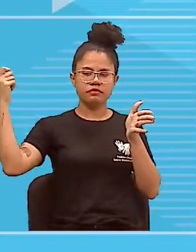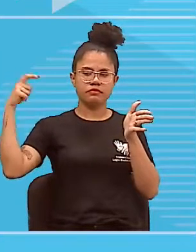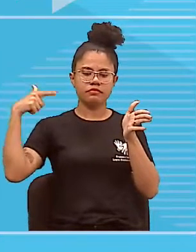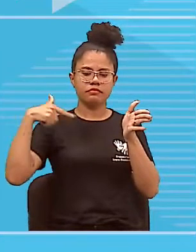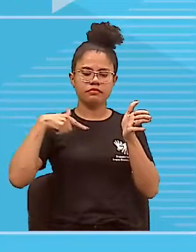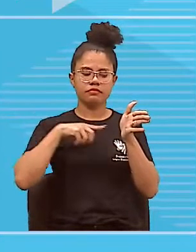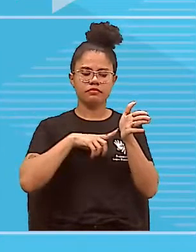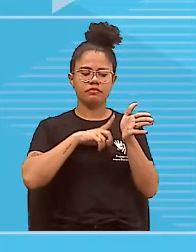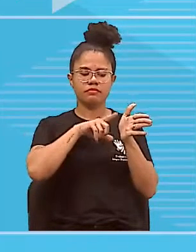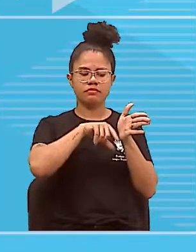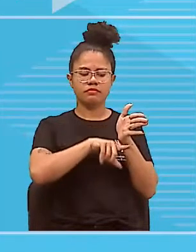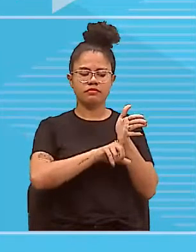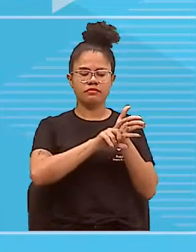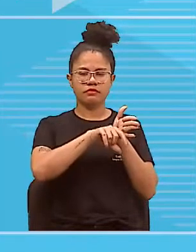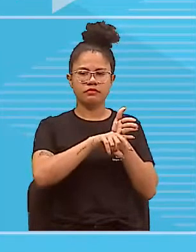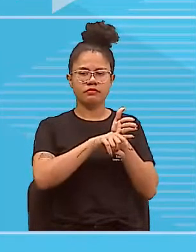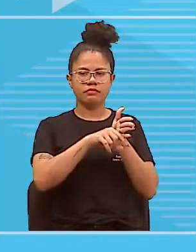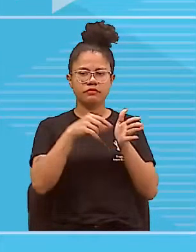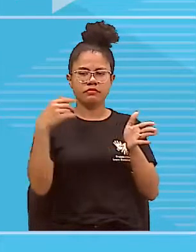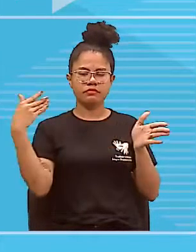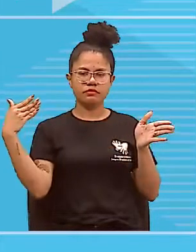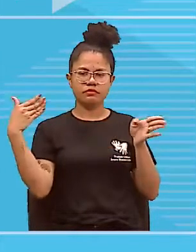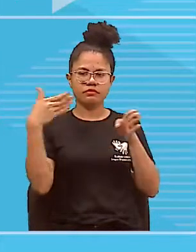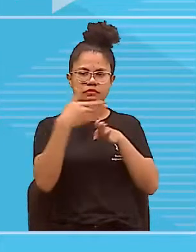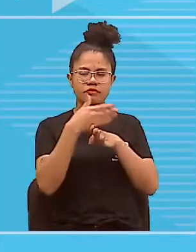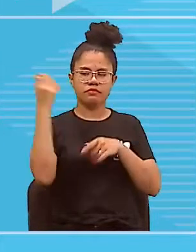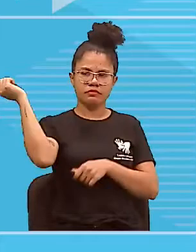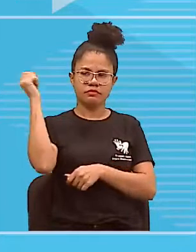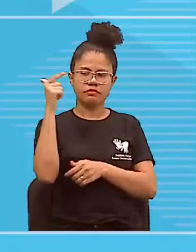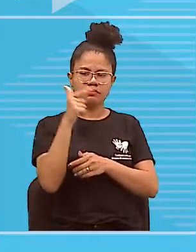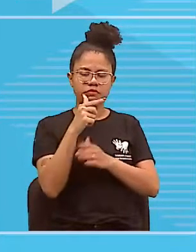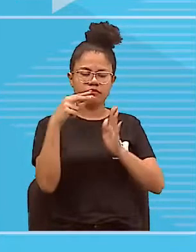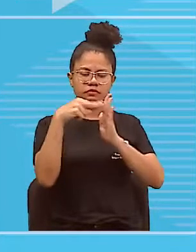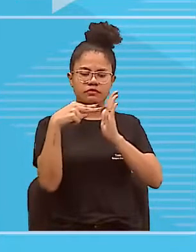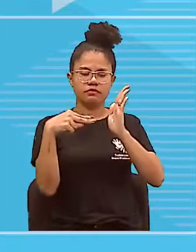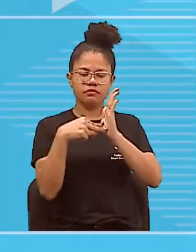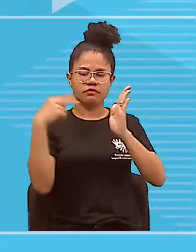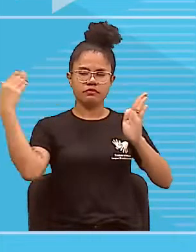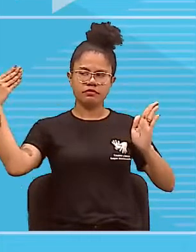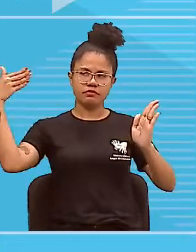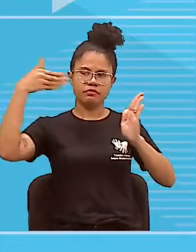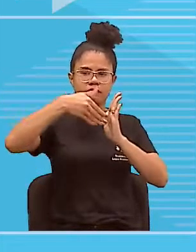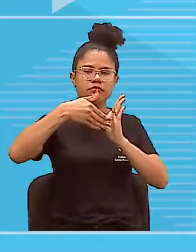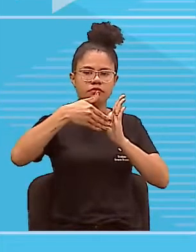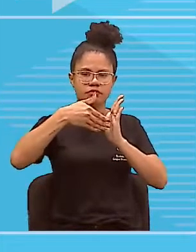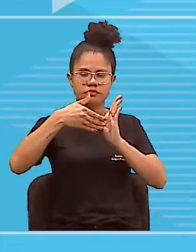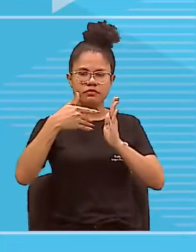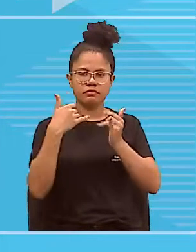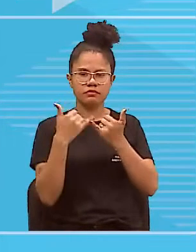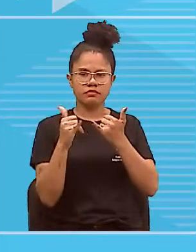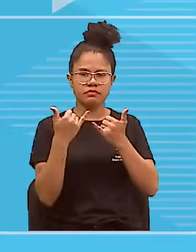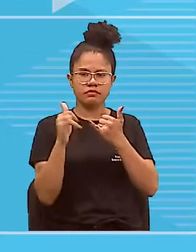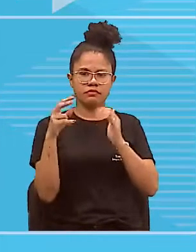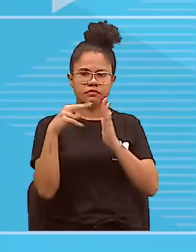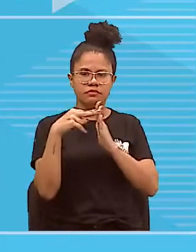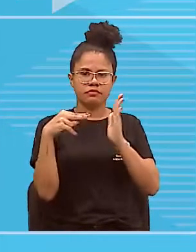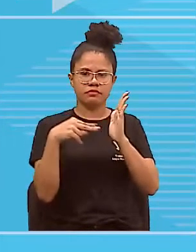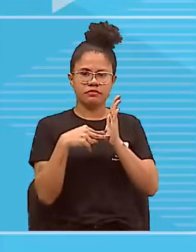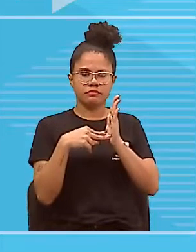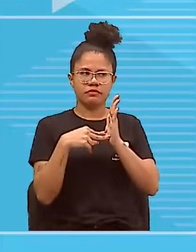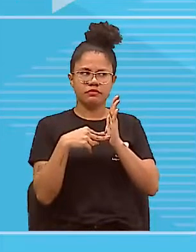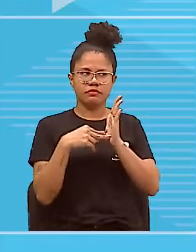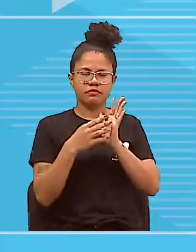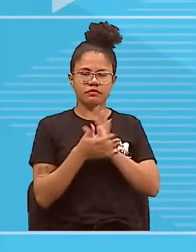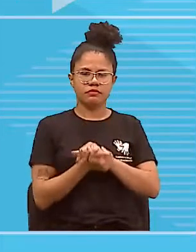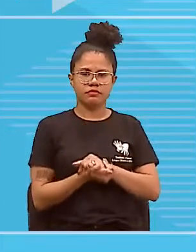ao incidir um prisma ao índice de um material que é semelhante a um prisma